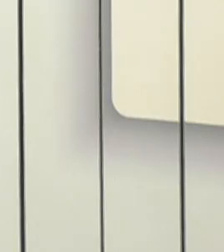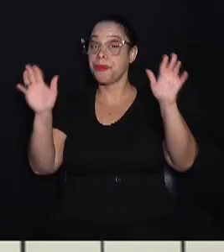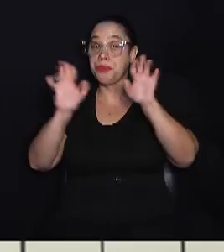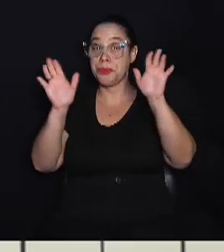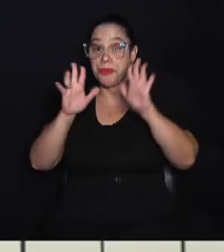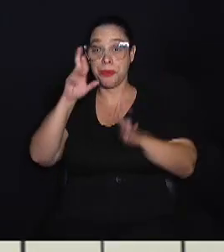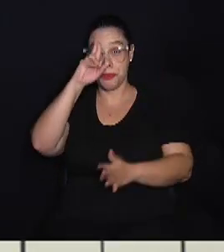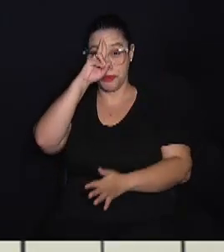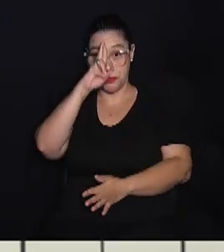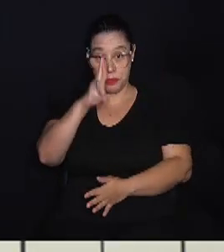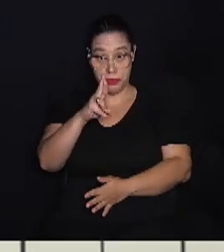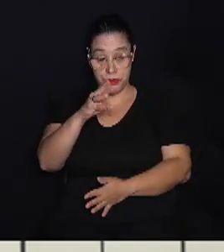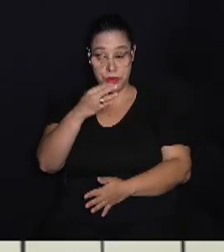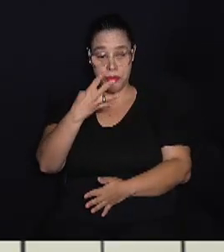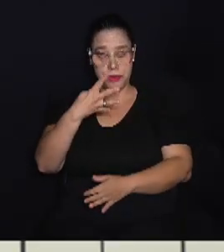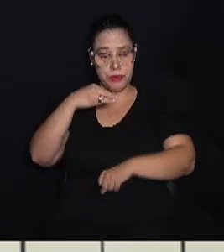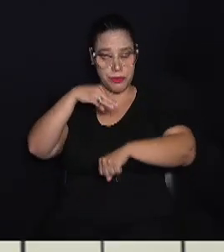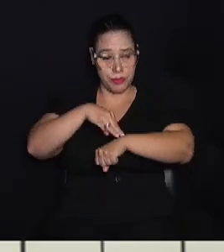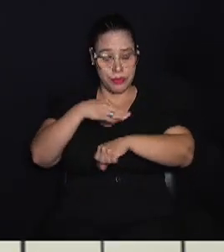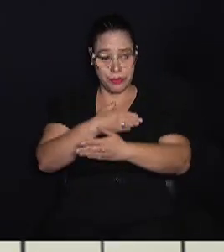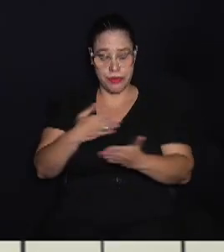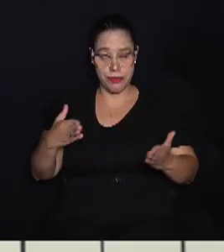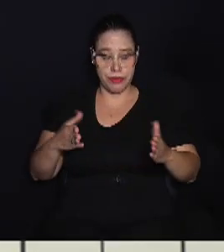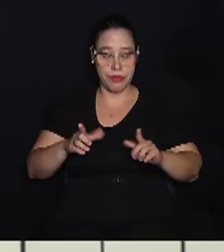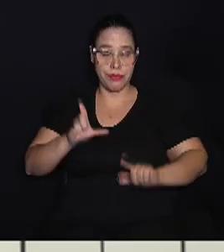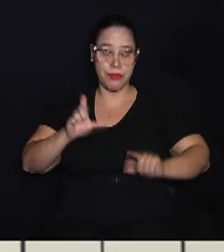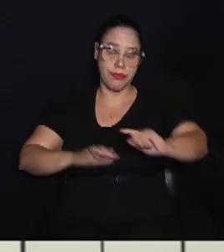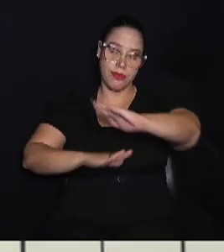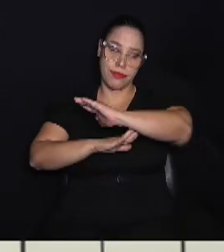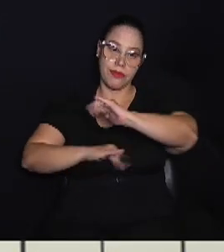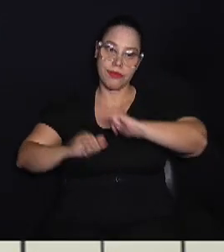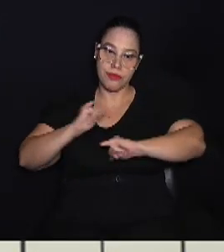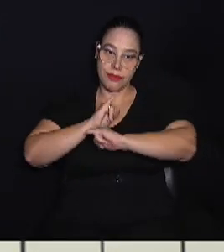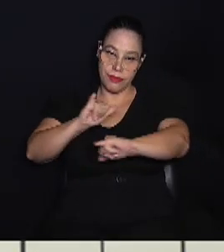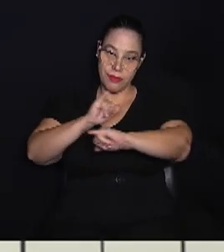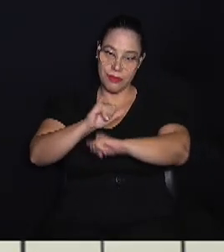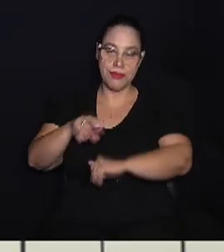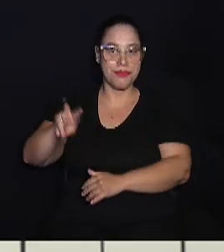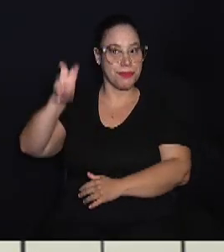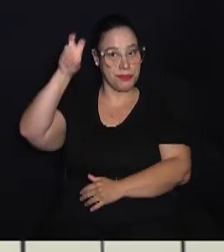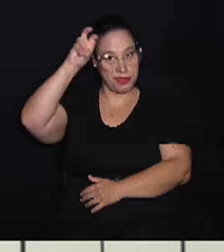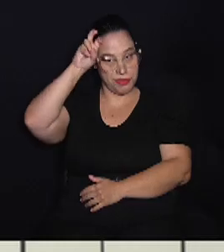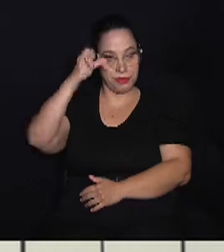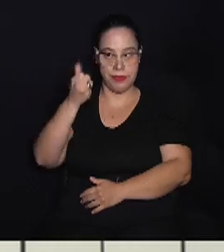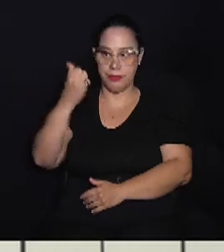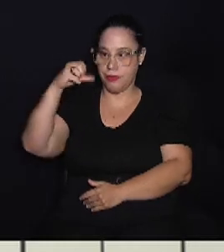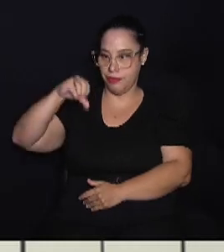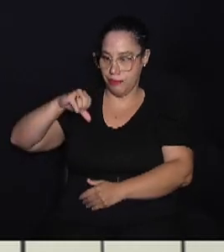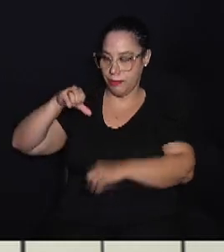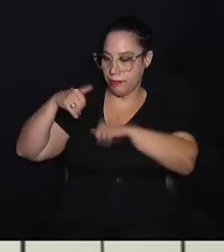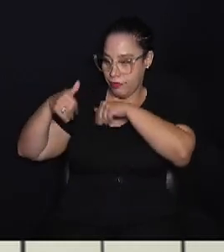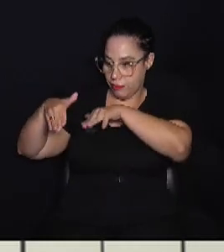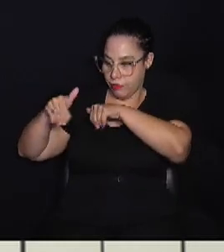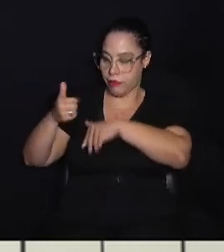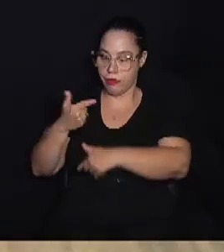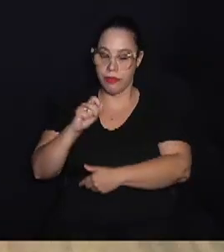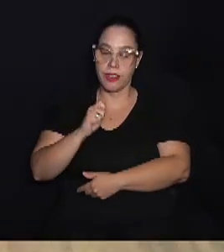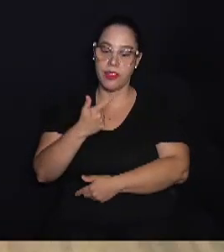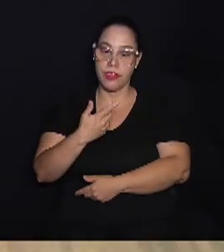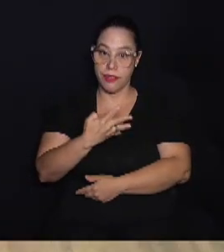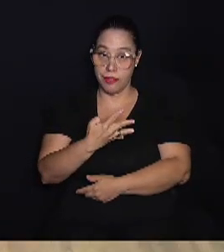Olá, 12:04, começa agora o Câmara Notícia desta quinta-feira, 19 de setembro de